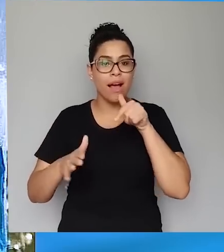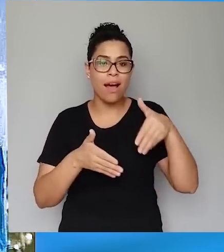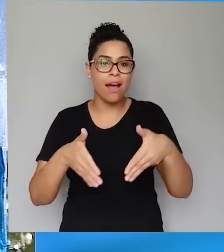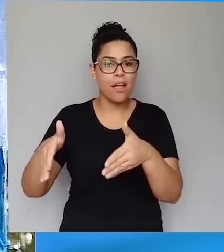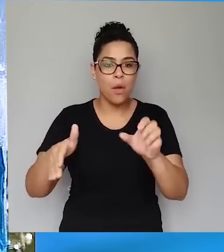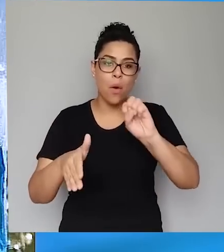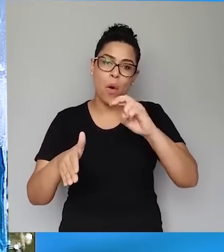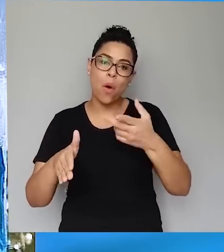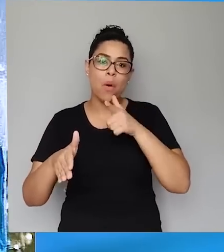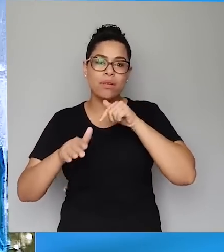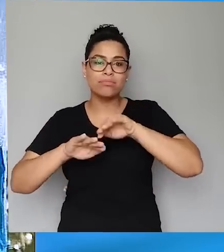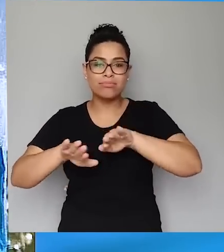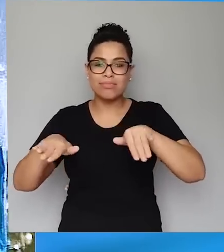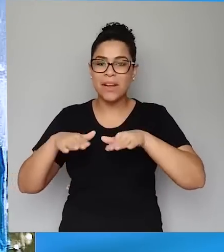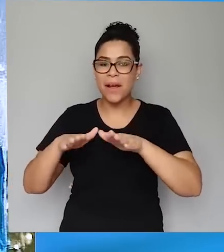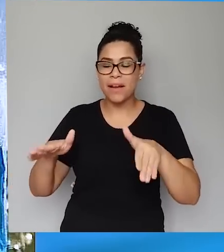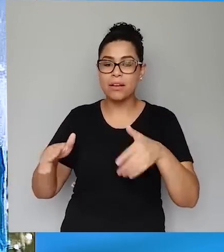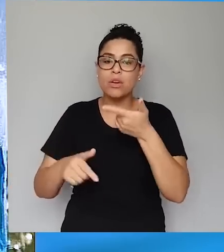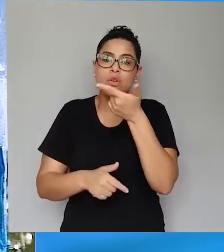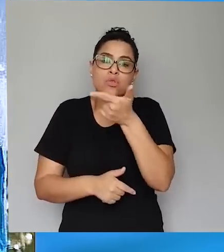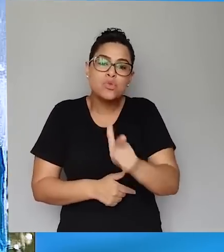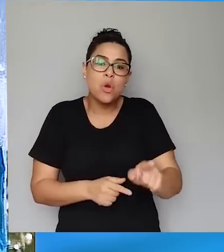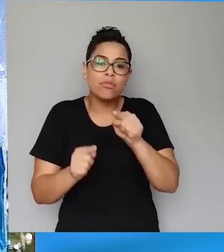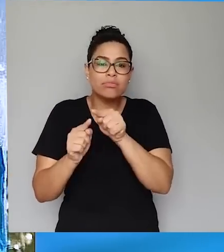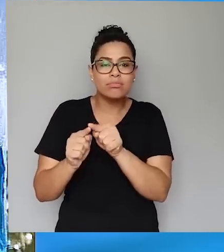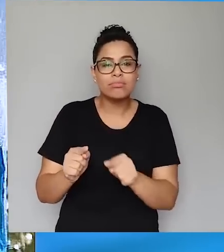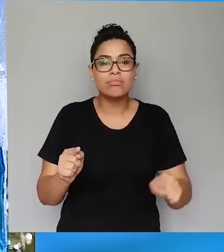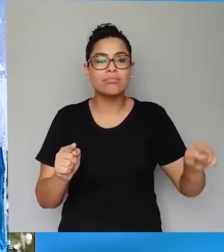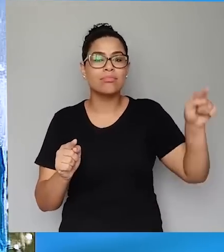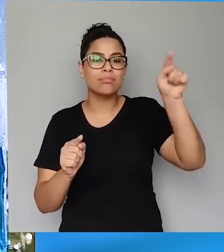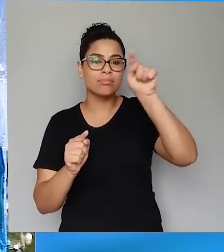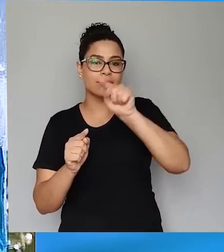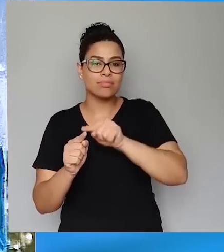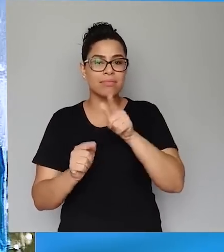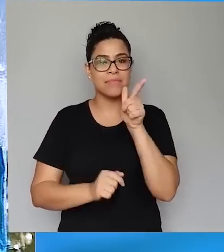a water reinicia o seu cycle.